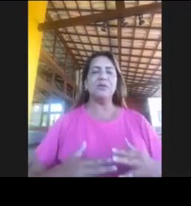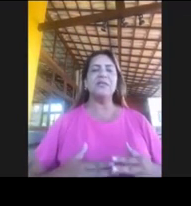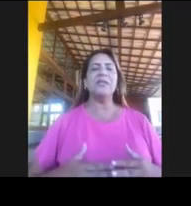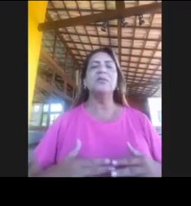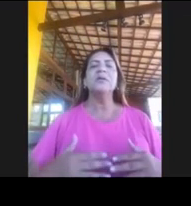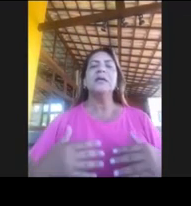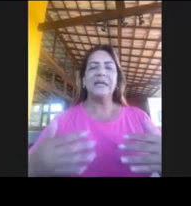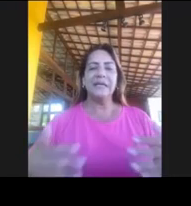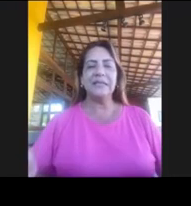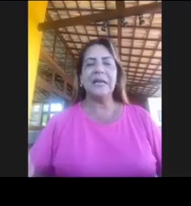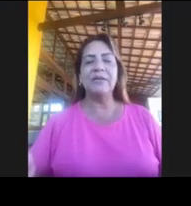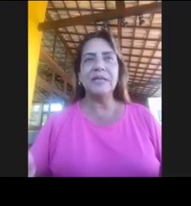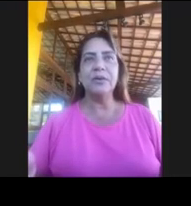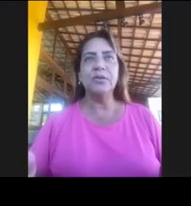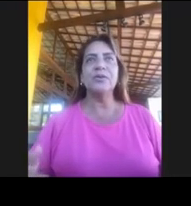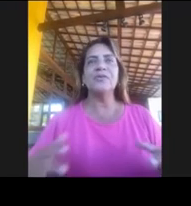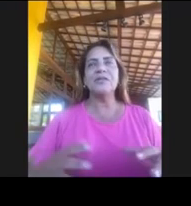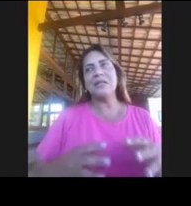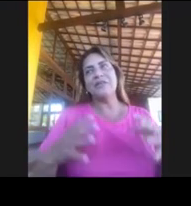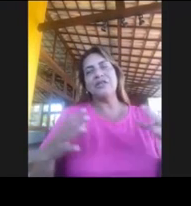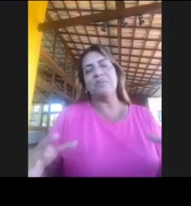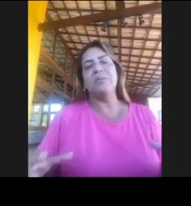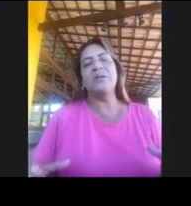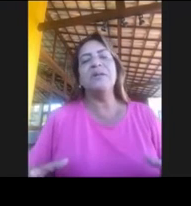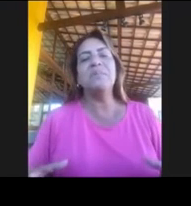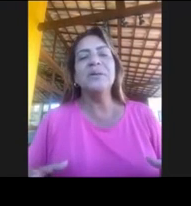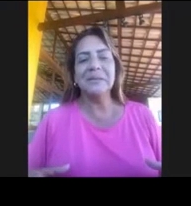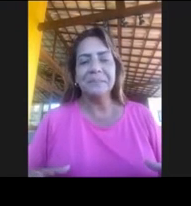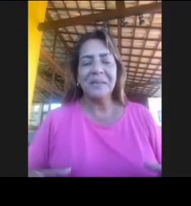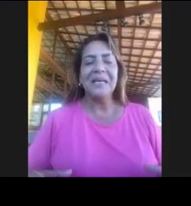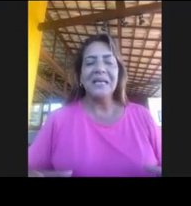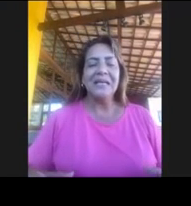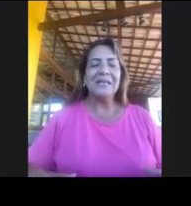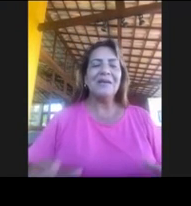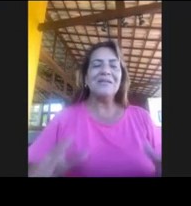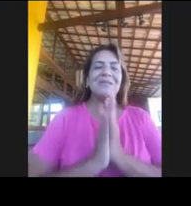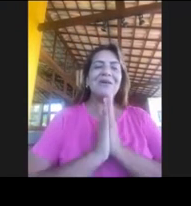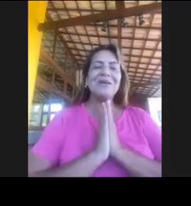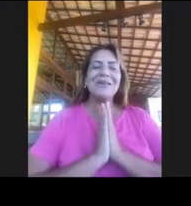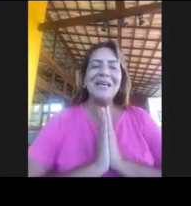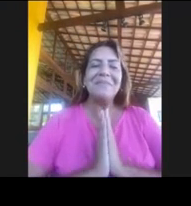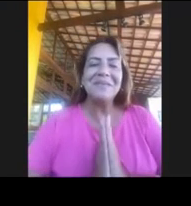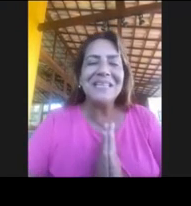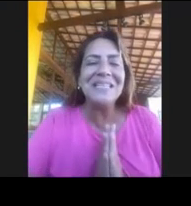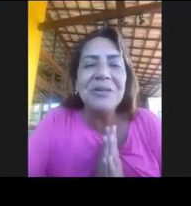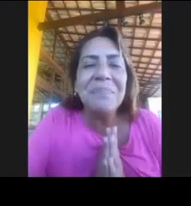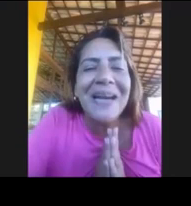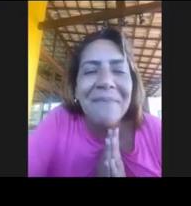tudo o que aconteceu, que eles tragam esse acordo. Então, a gente vai dizer que vai deixar para um momento depois. Ou então, assim,